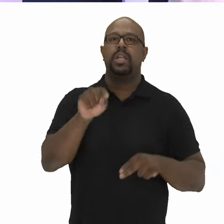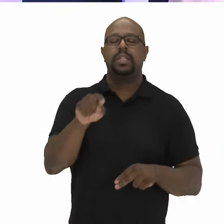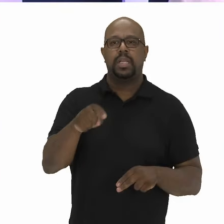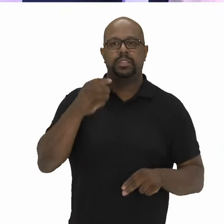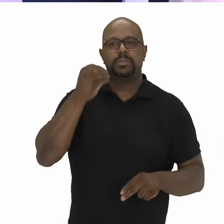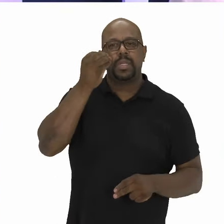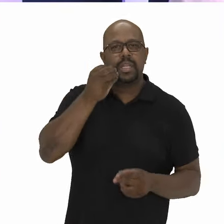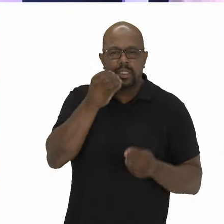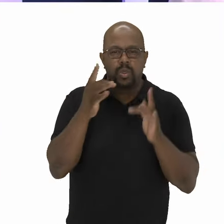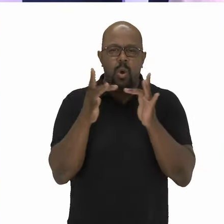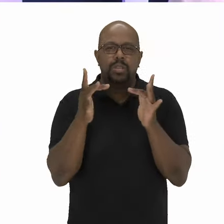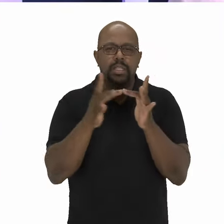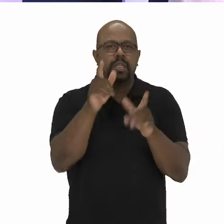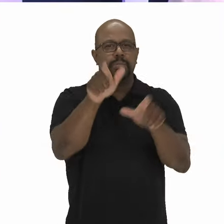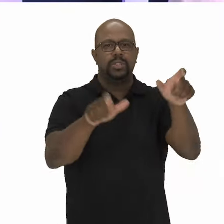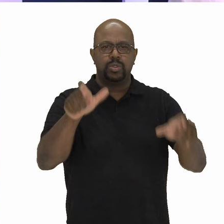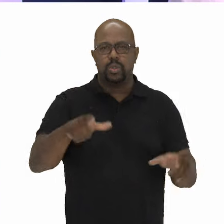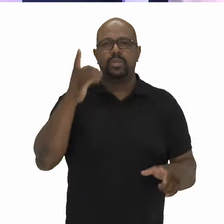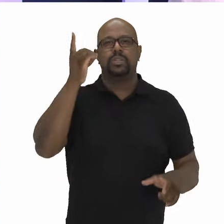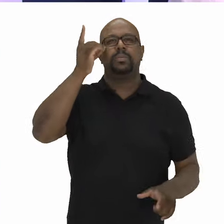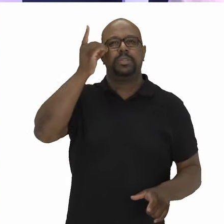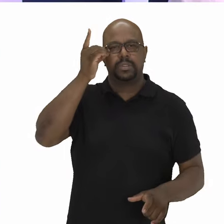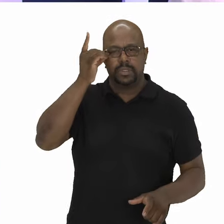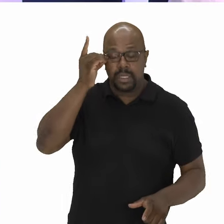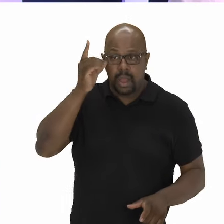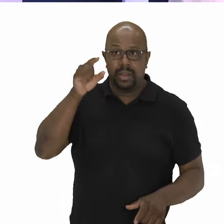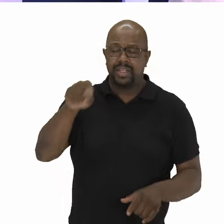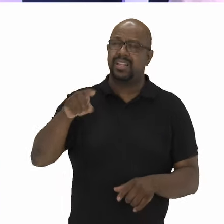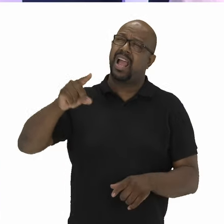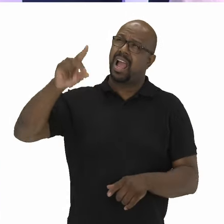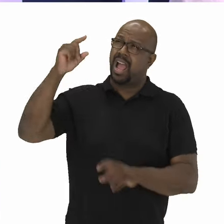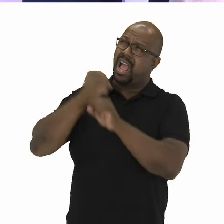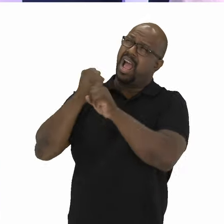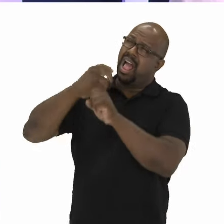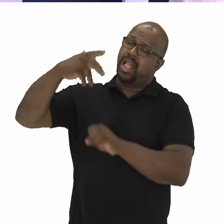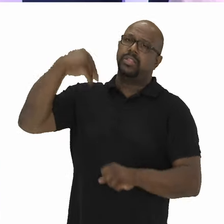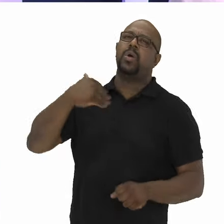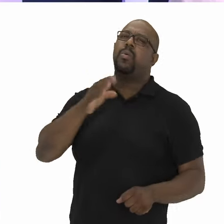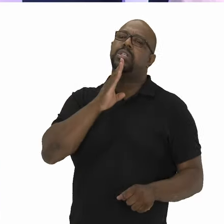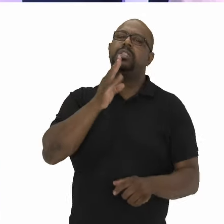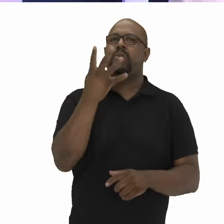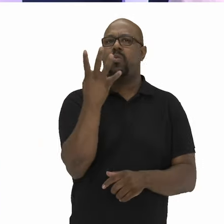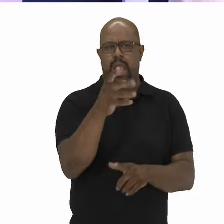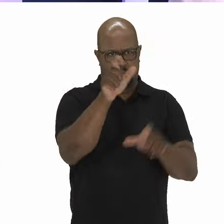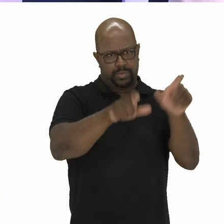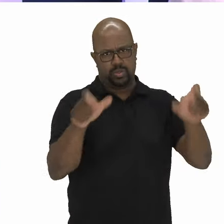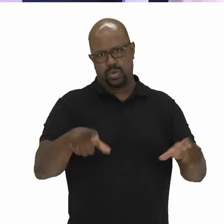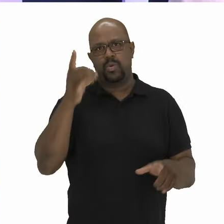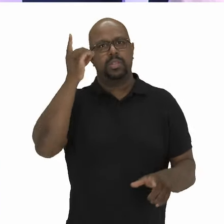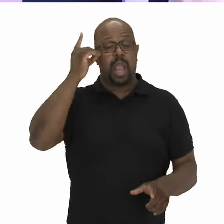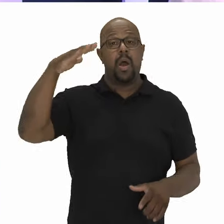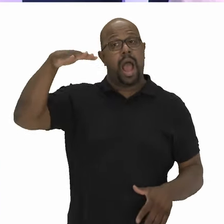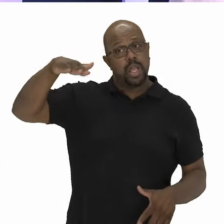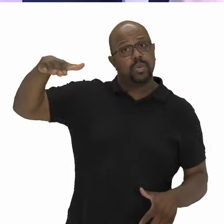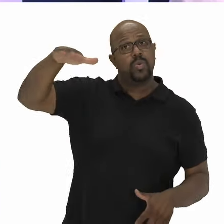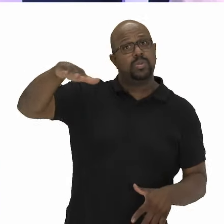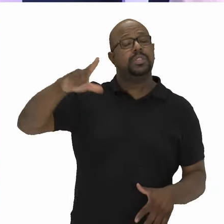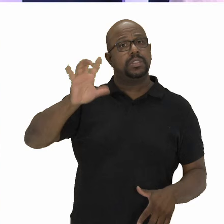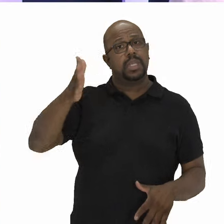por conta dessa experiência do contato com pessoas com síndrome de down que naquele tempo eu conheci quatro pessoas com síndrome de down